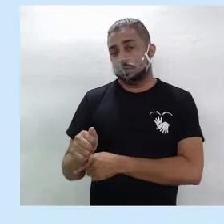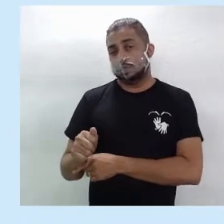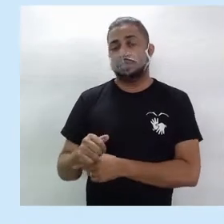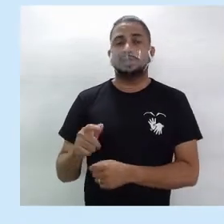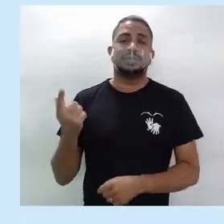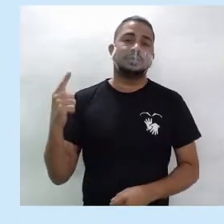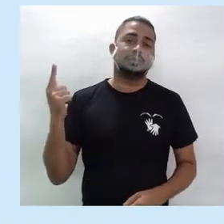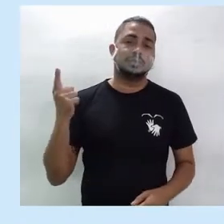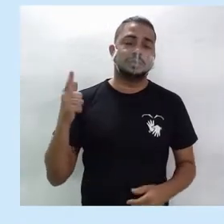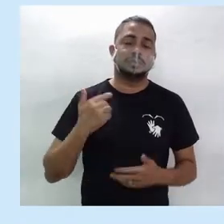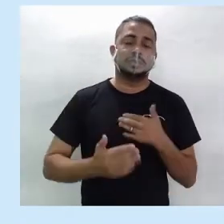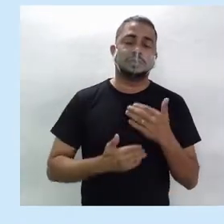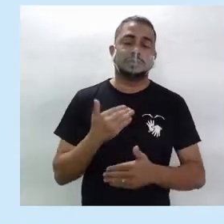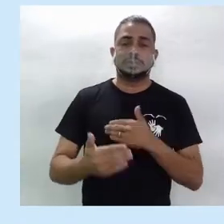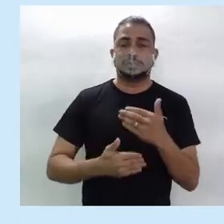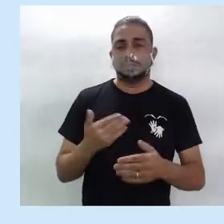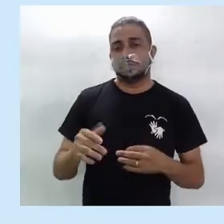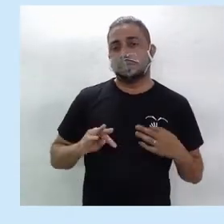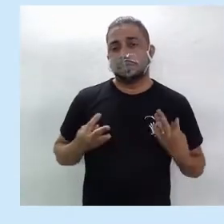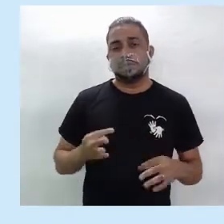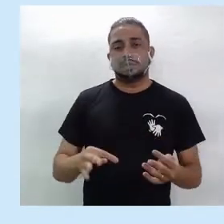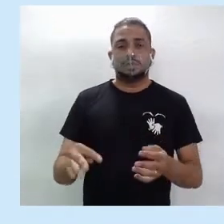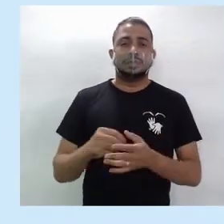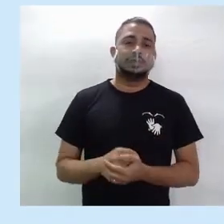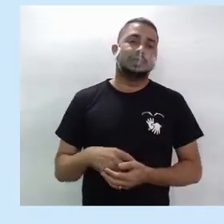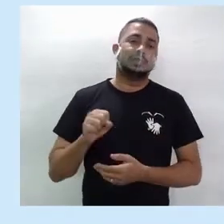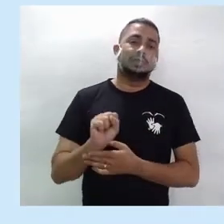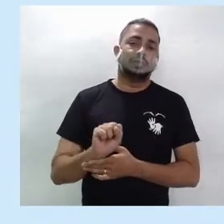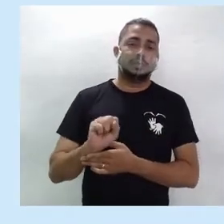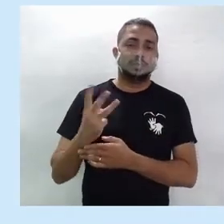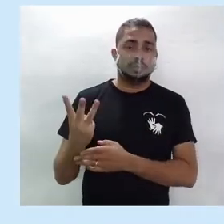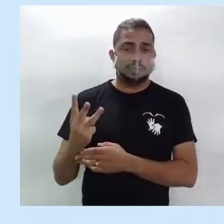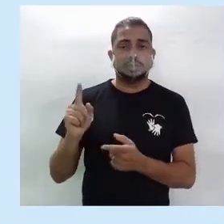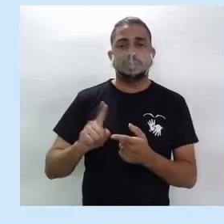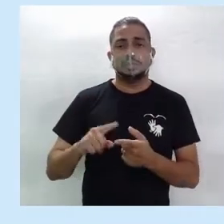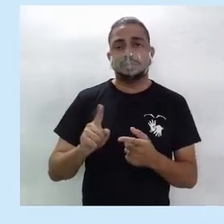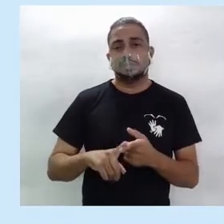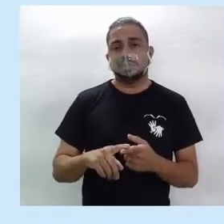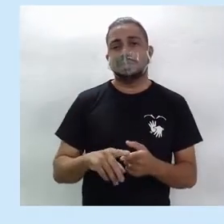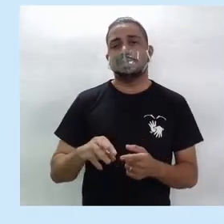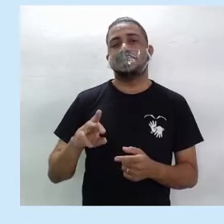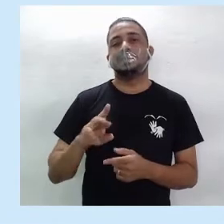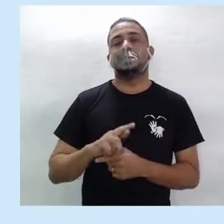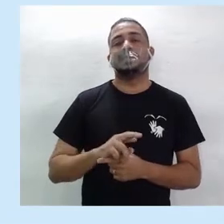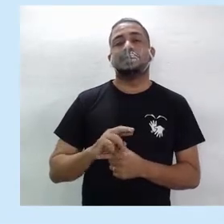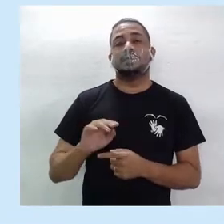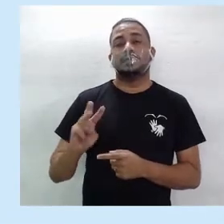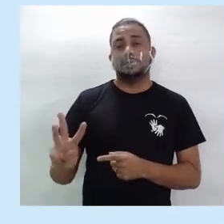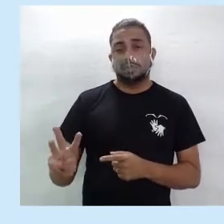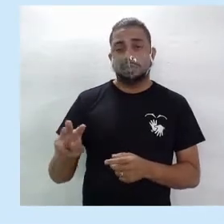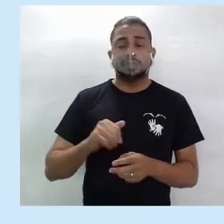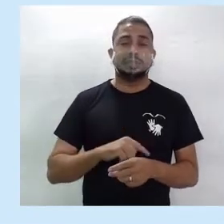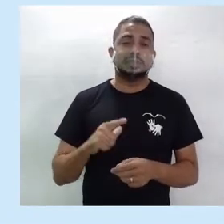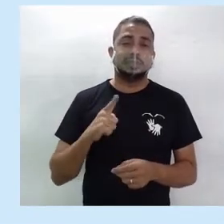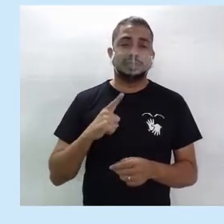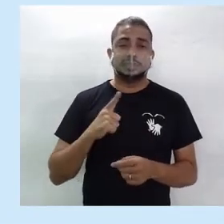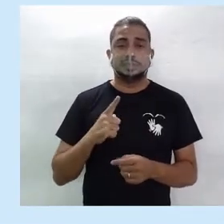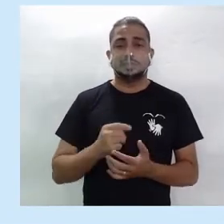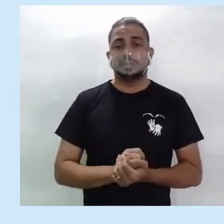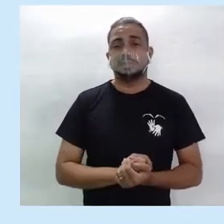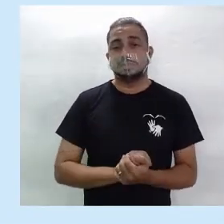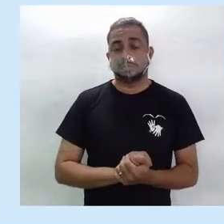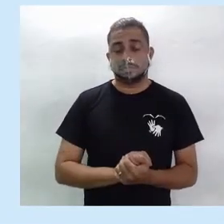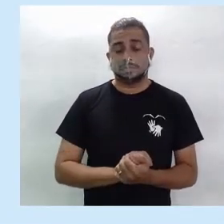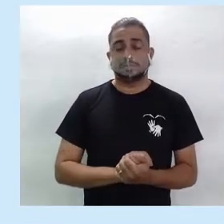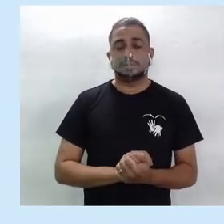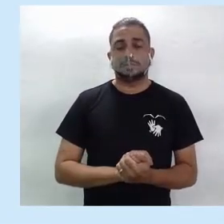tá? Desenvolvida por meio de tecnologia, né, de software e hardware, que vão lá e já faz esse cálculo para você e já manda essa ideia. Então